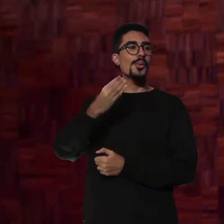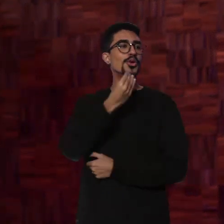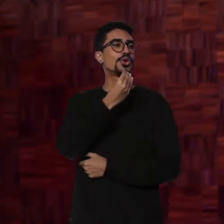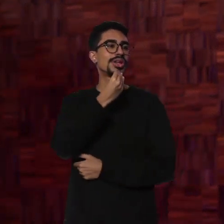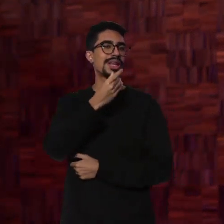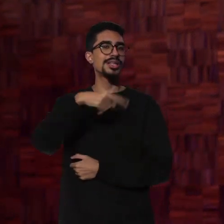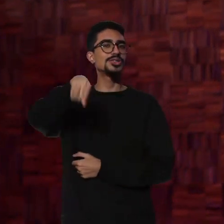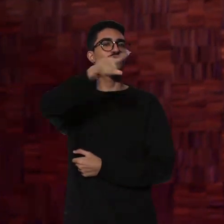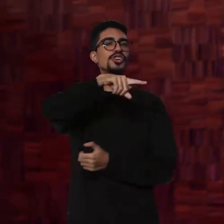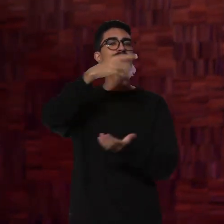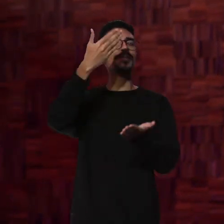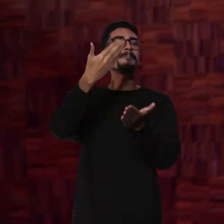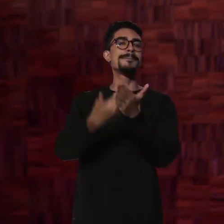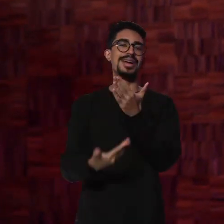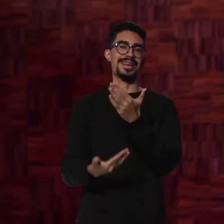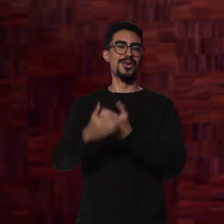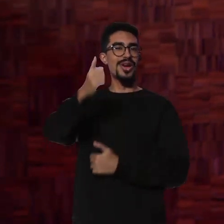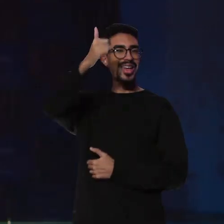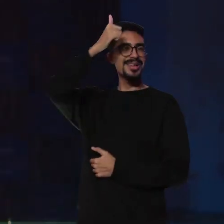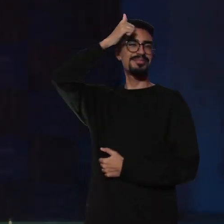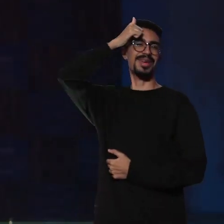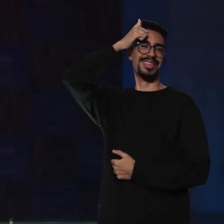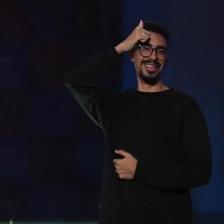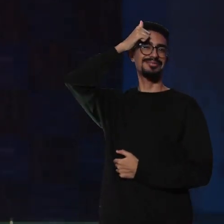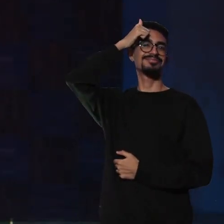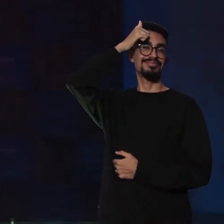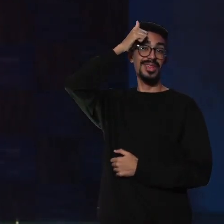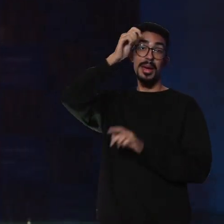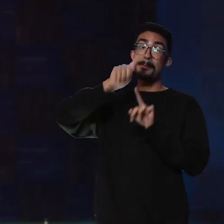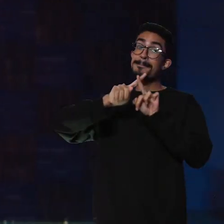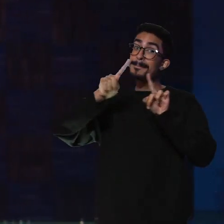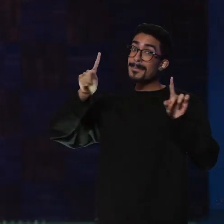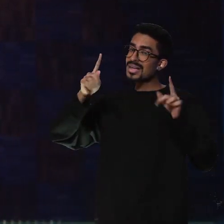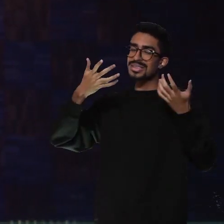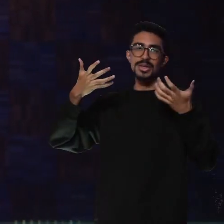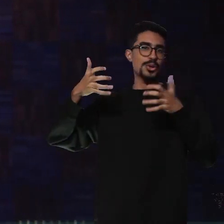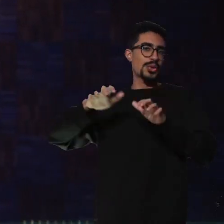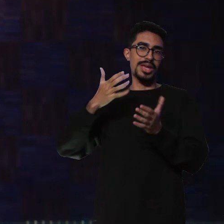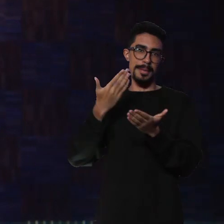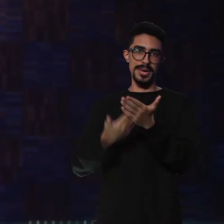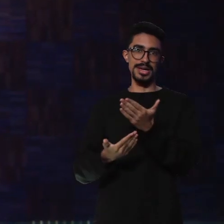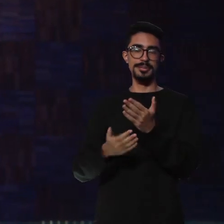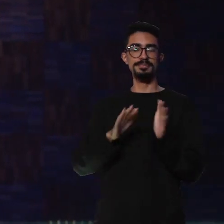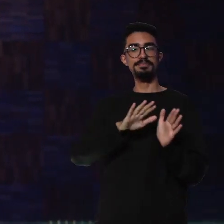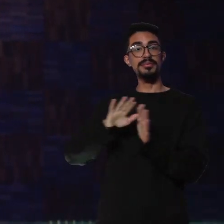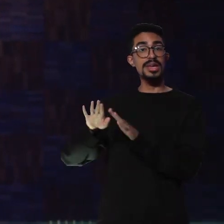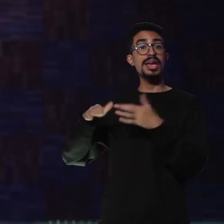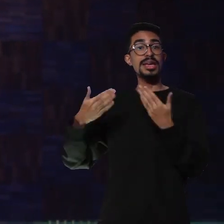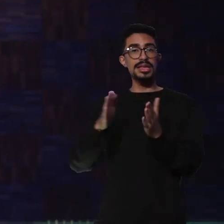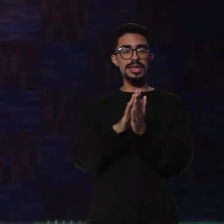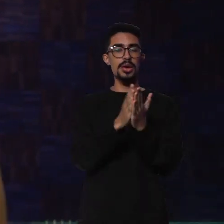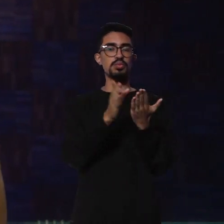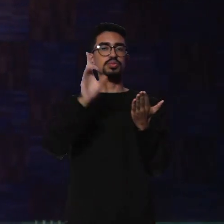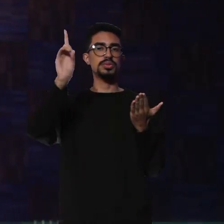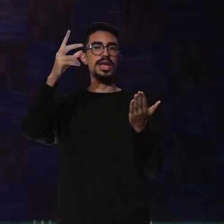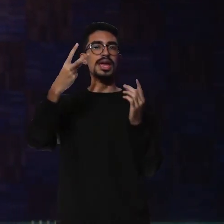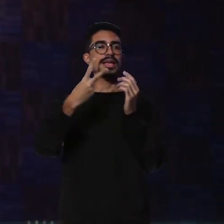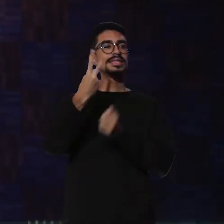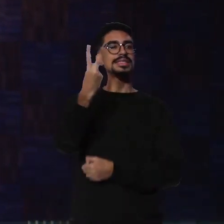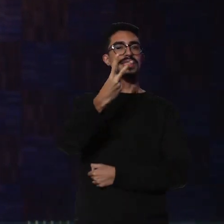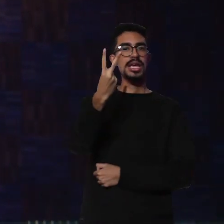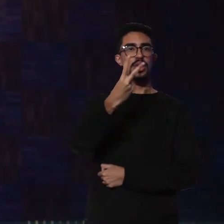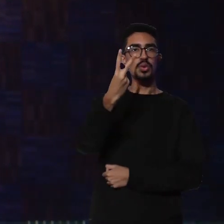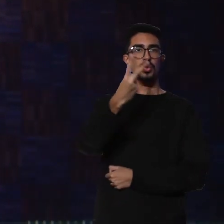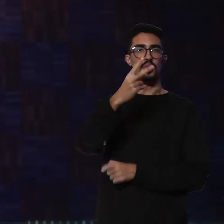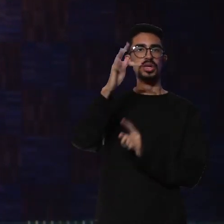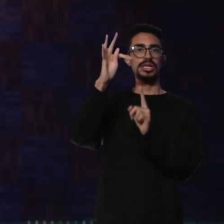se arrepende, mas não quer perder de volta? Eu quero olhar com você para o livro de 2 Timóteo, no capítulo 4, você pode abrir o texto, quero olhar com